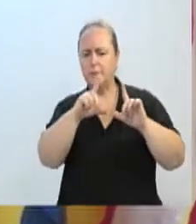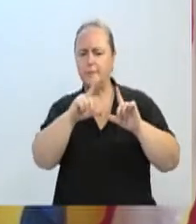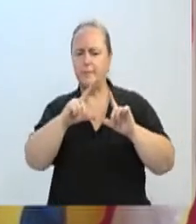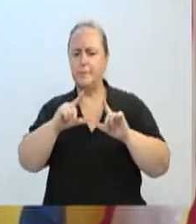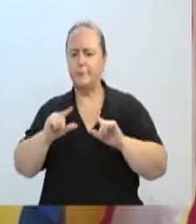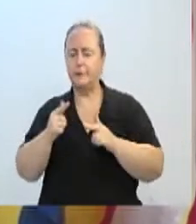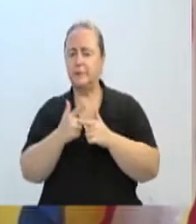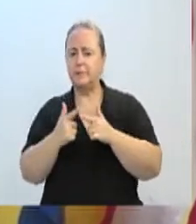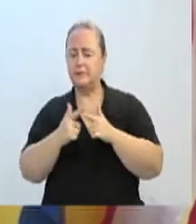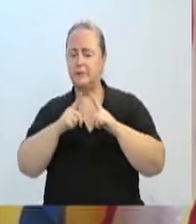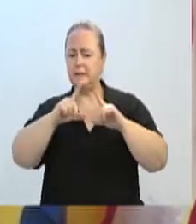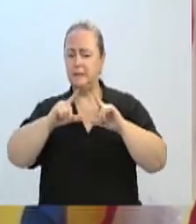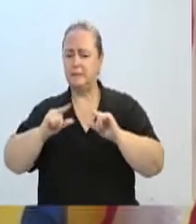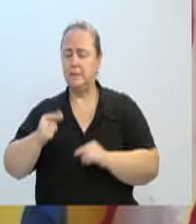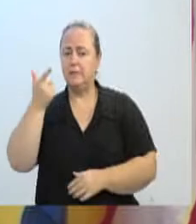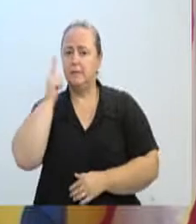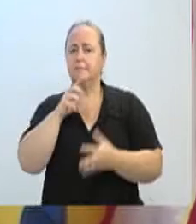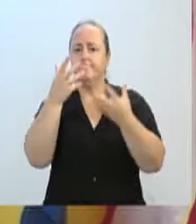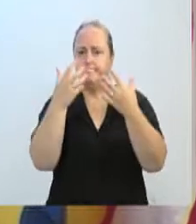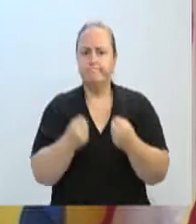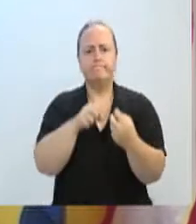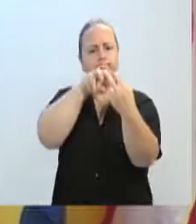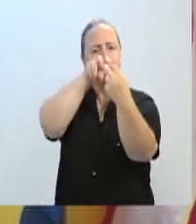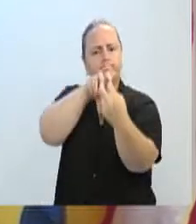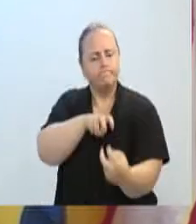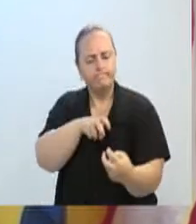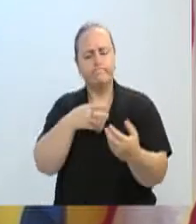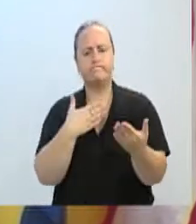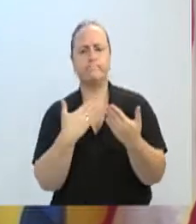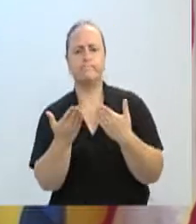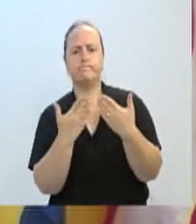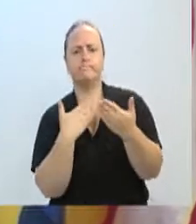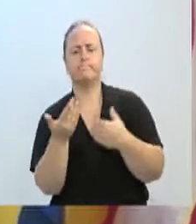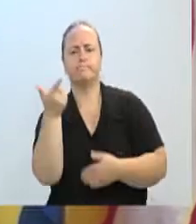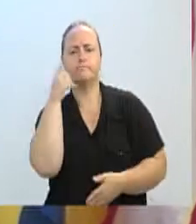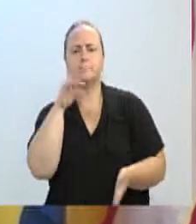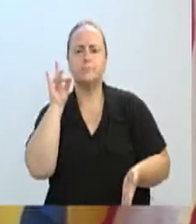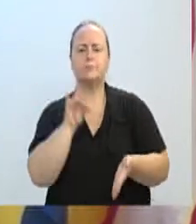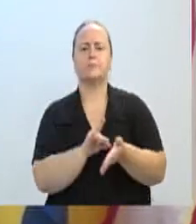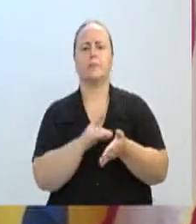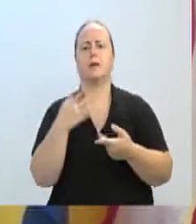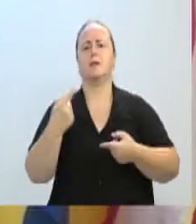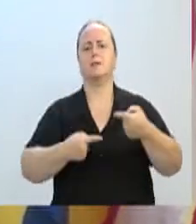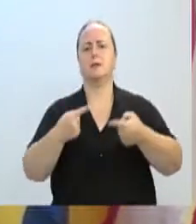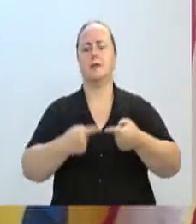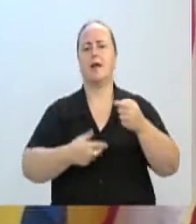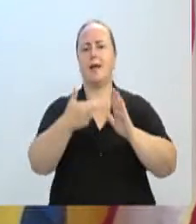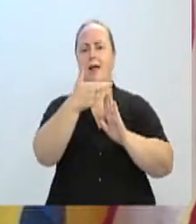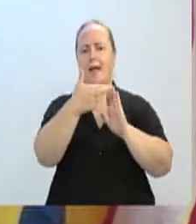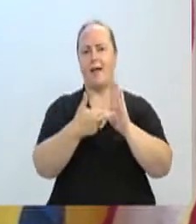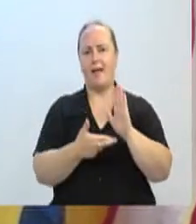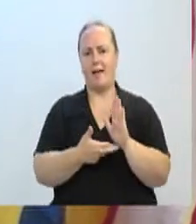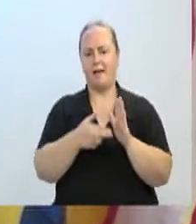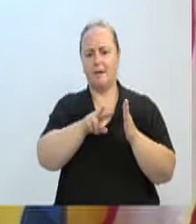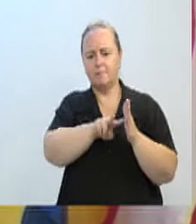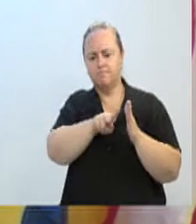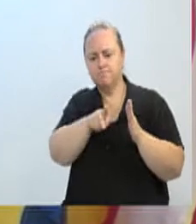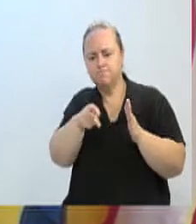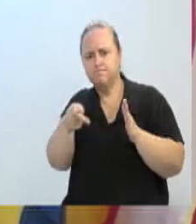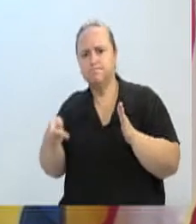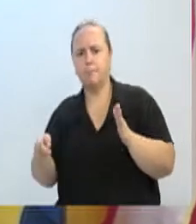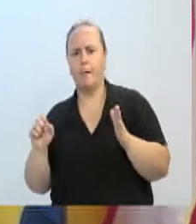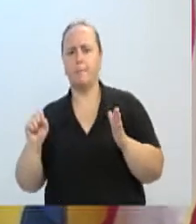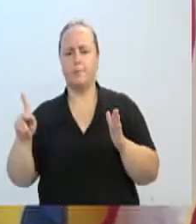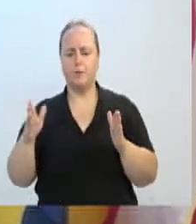e que chame para discussão os trabalhadores e trabalhadoras para que possa, de fato, fazer essa discussão da regra de transição que é tão importante. Acredito que